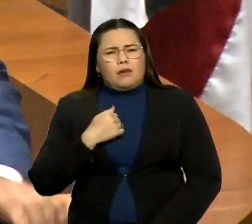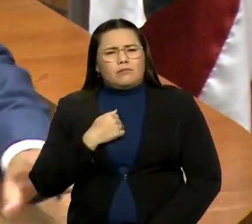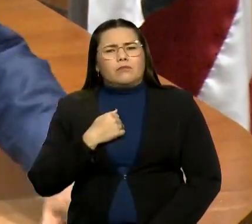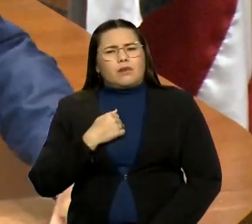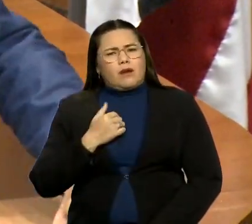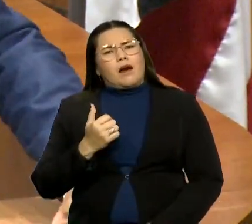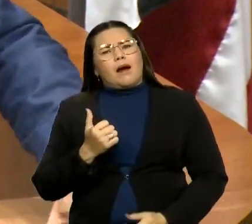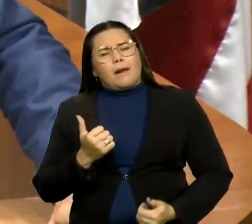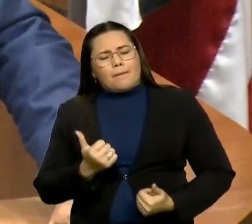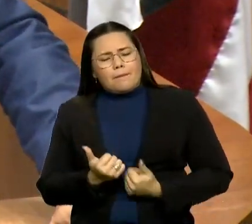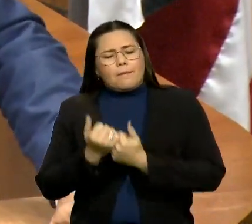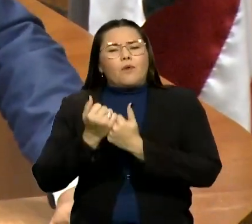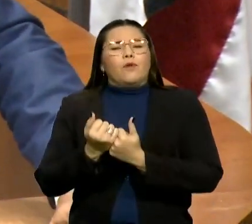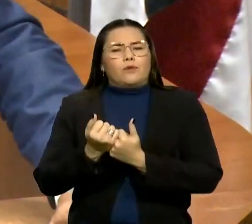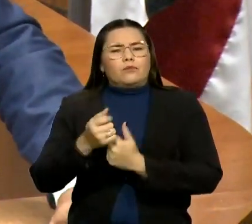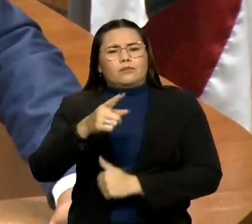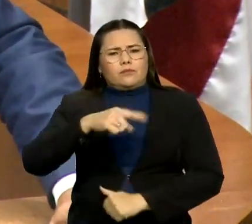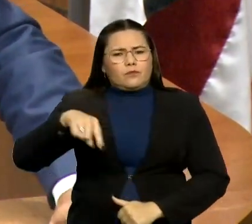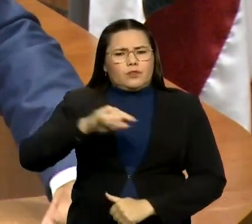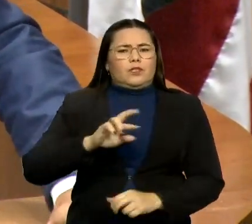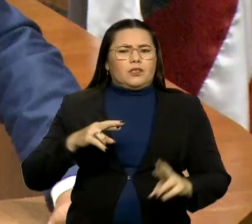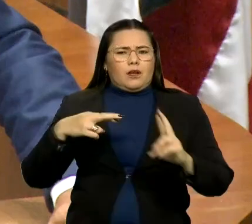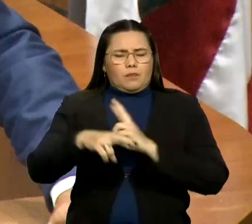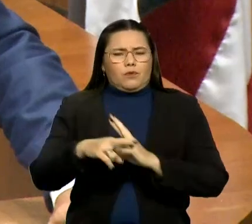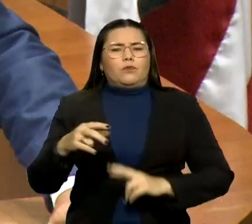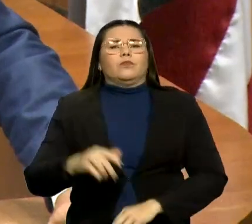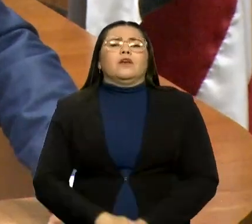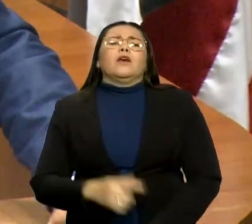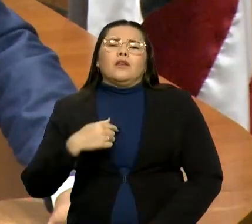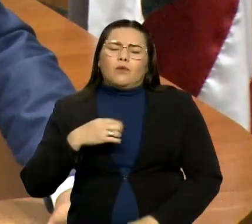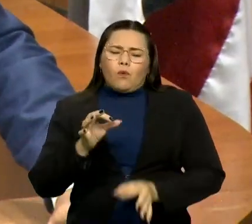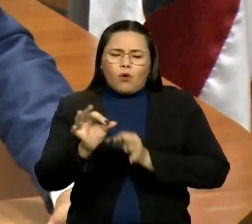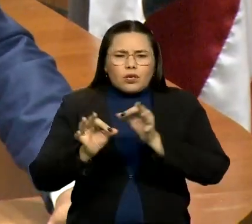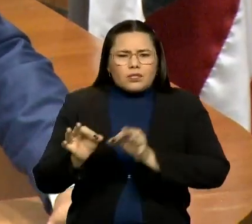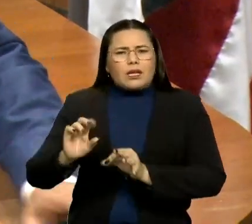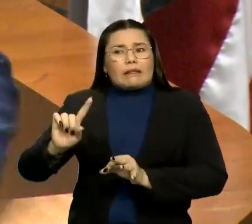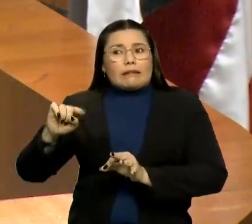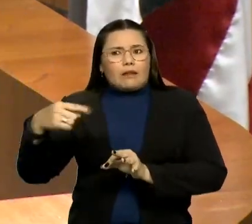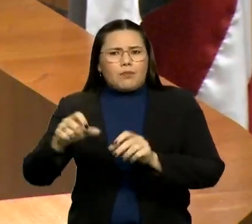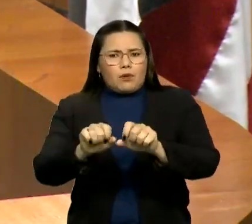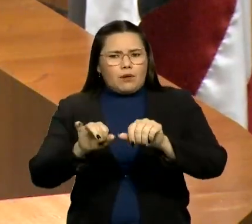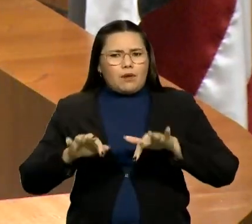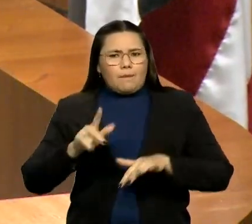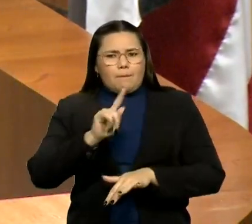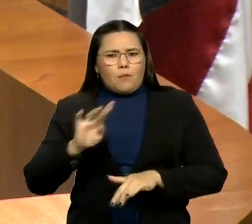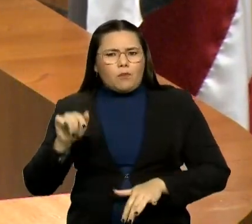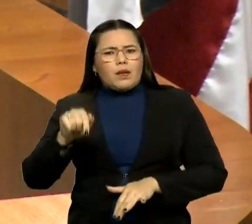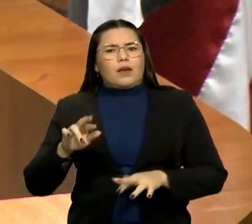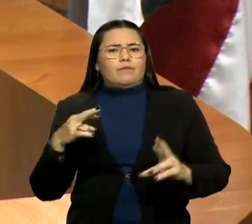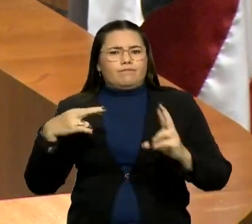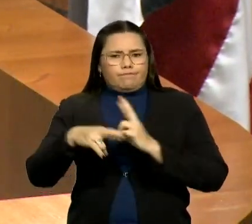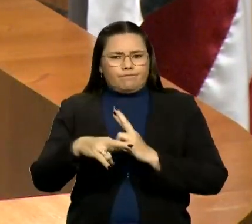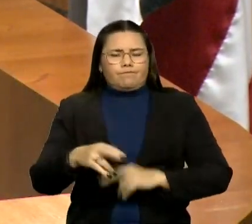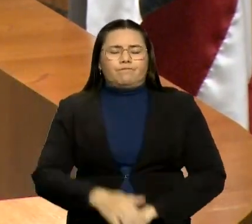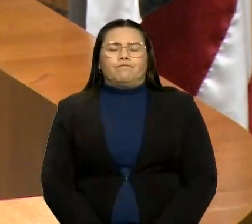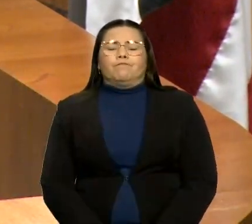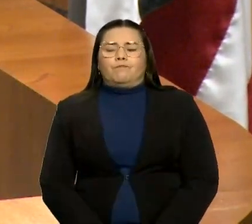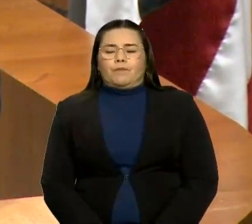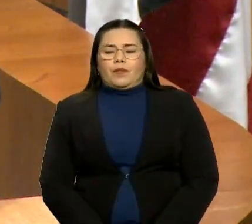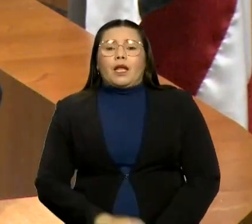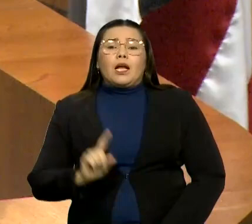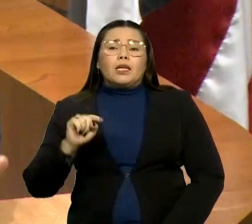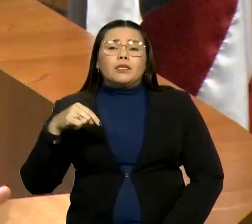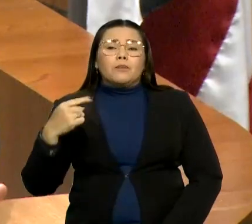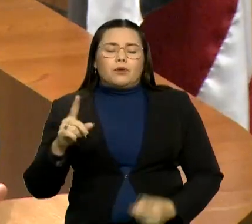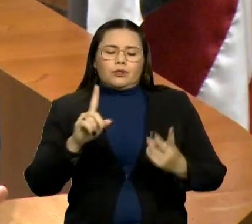pela confiança e faremos uma audiência pública lá na Raposa. Logo após a reunião, fizemos a visita em duas